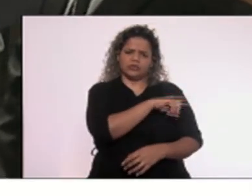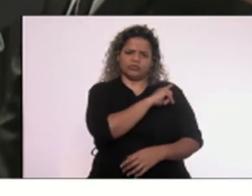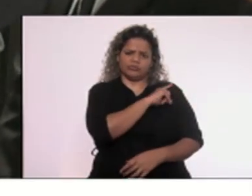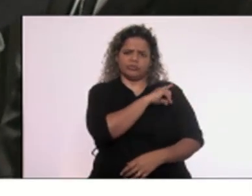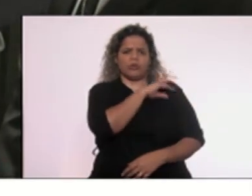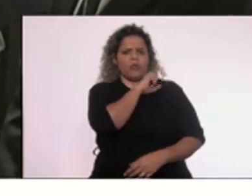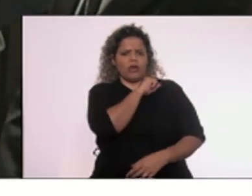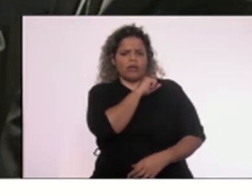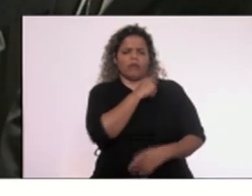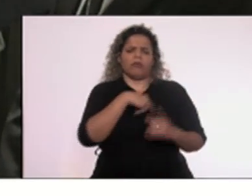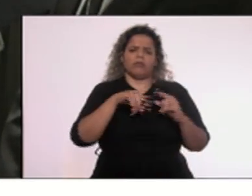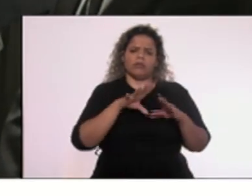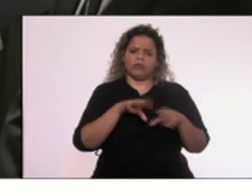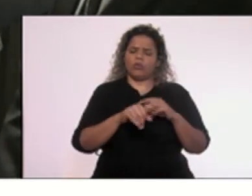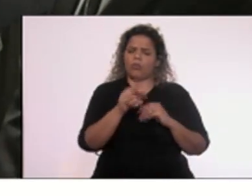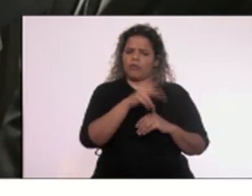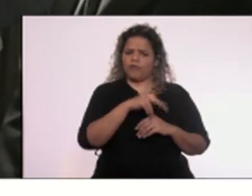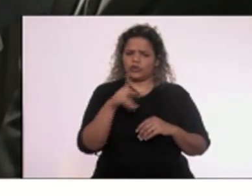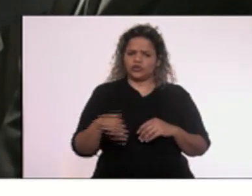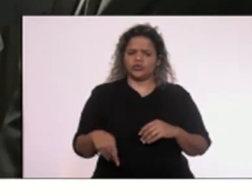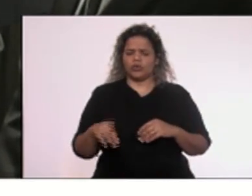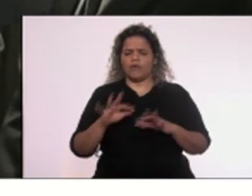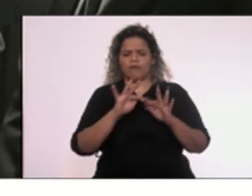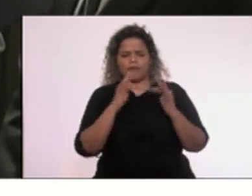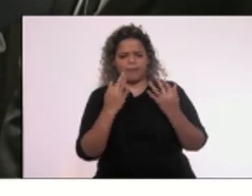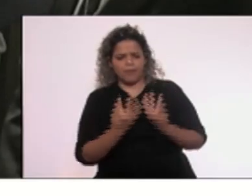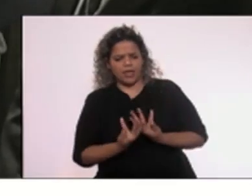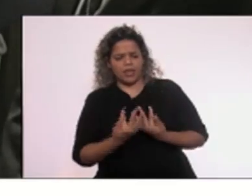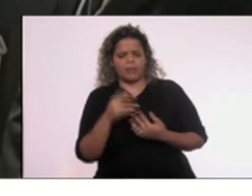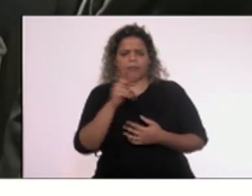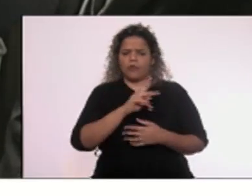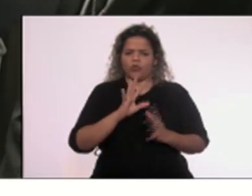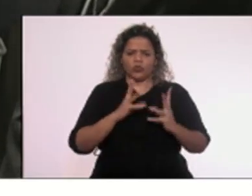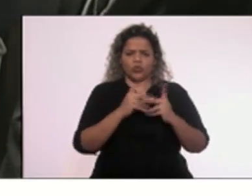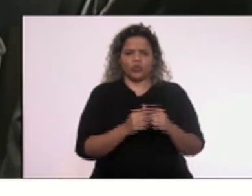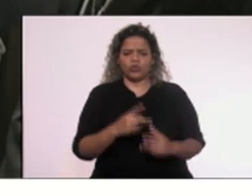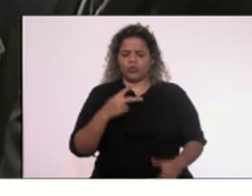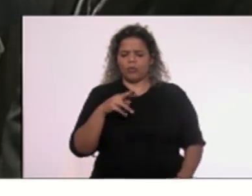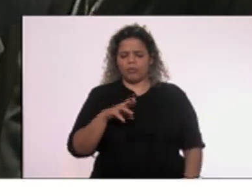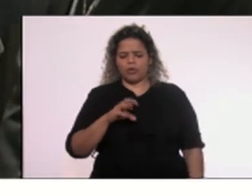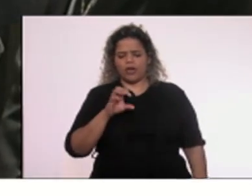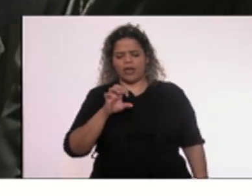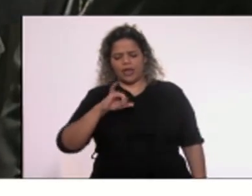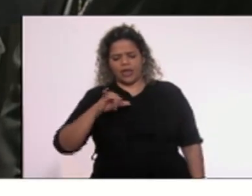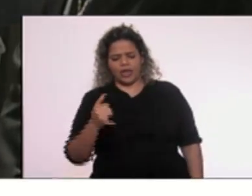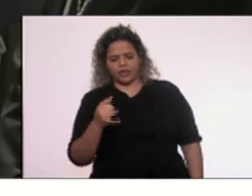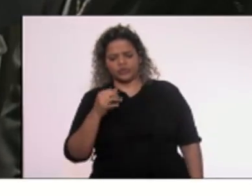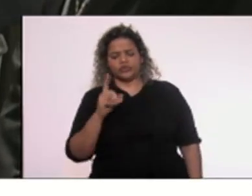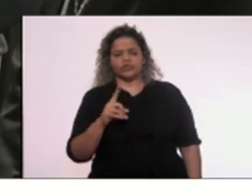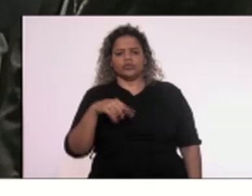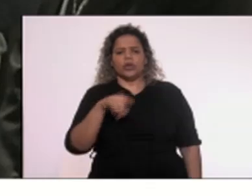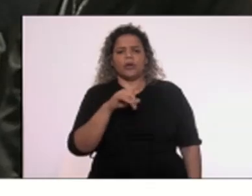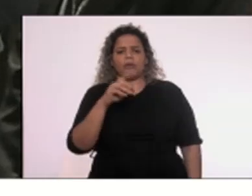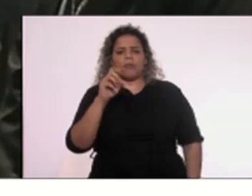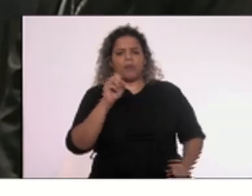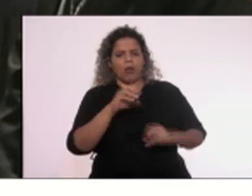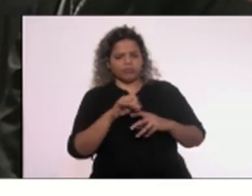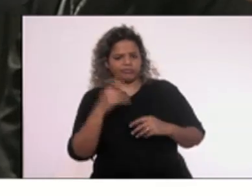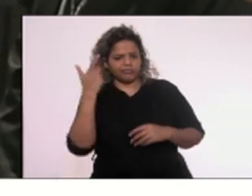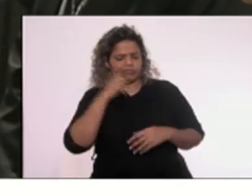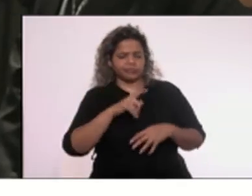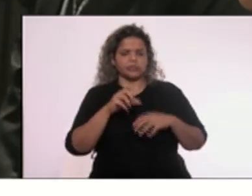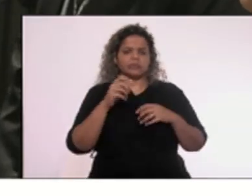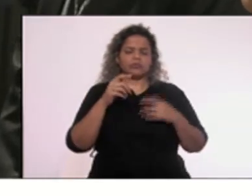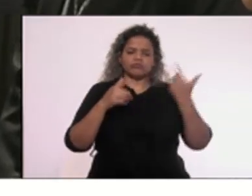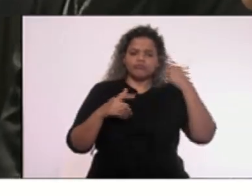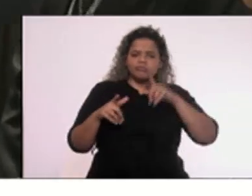o corpo docente. Artigo 3º. O PROERD, Programa Educacional de Resistência às Drogas